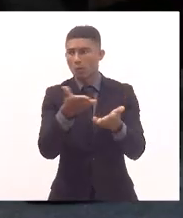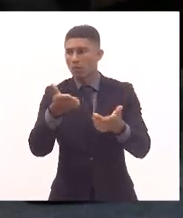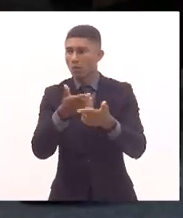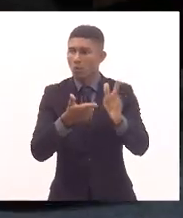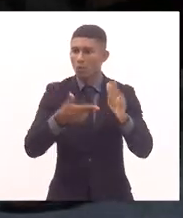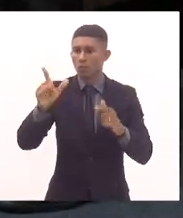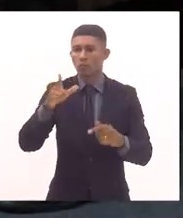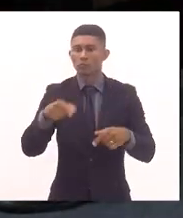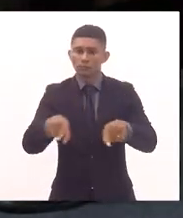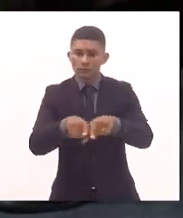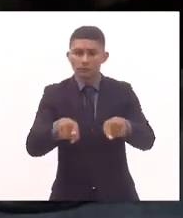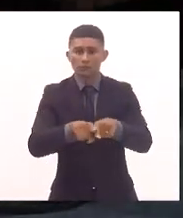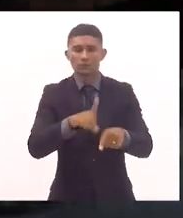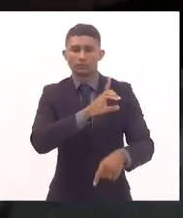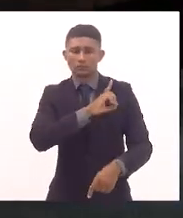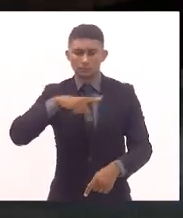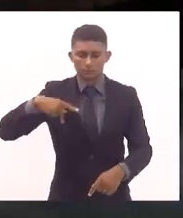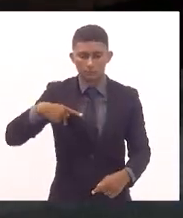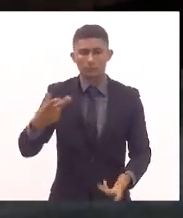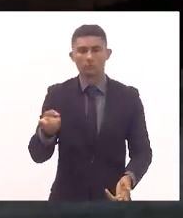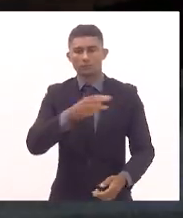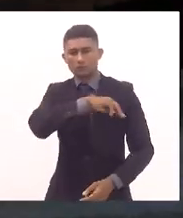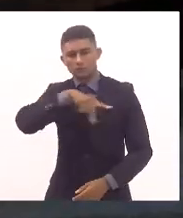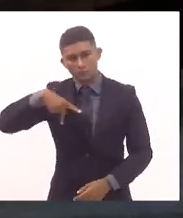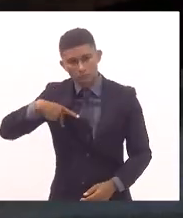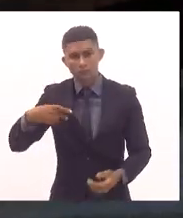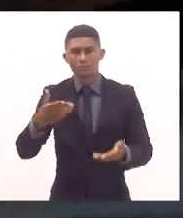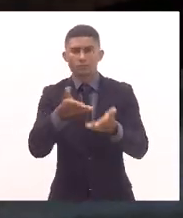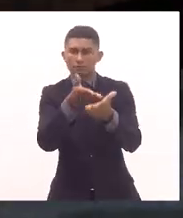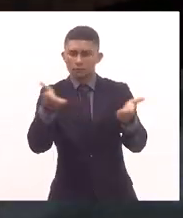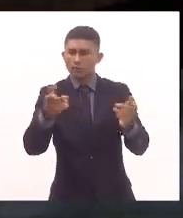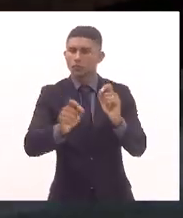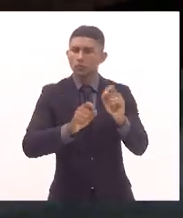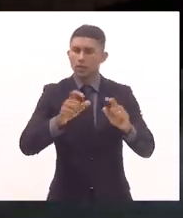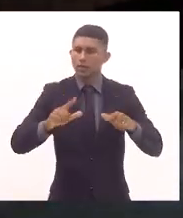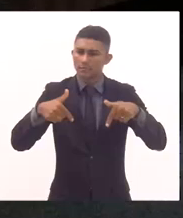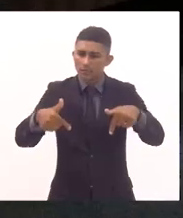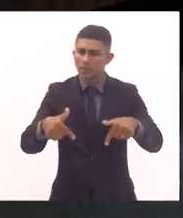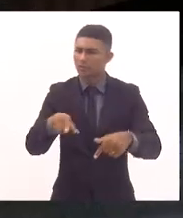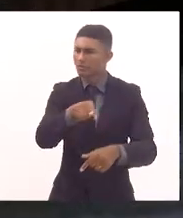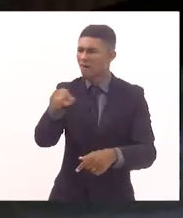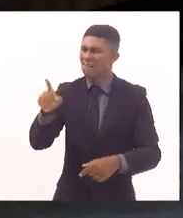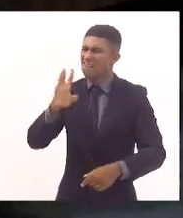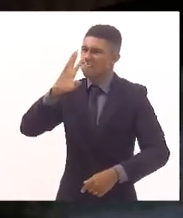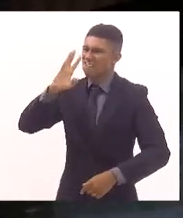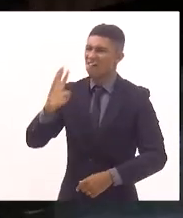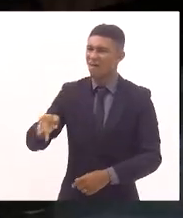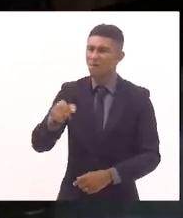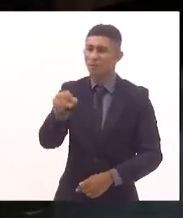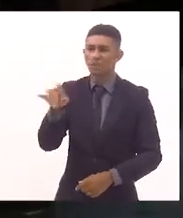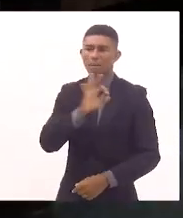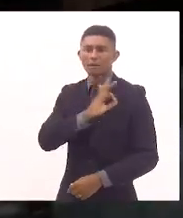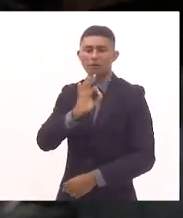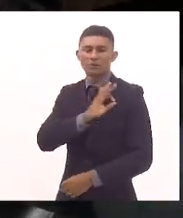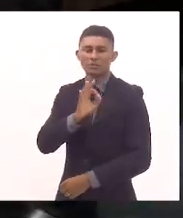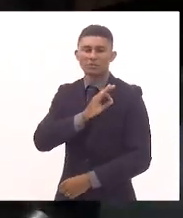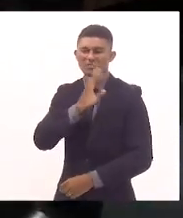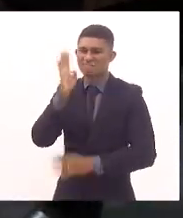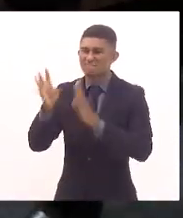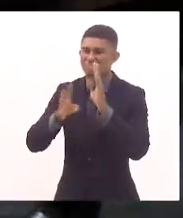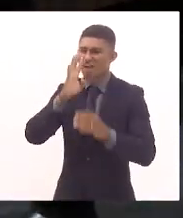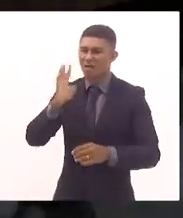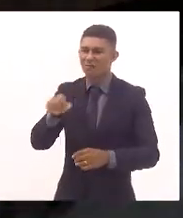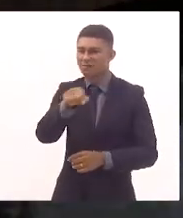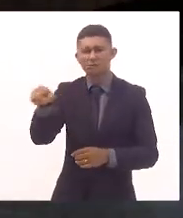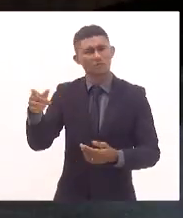como a Defensoria Pública, o Ministério Público, parem de atuar para acusar de forma indevida policiais que agem dentro da